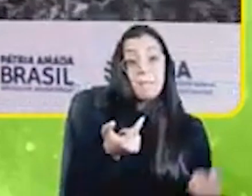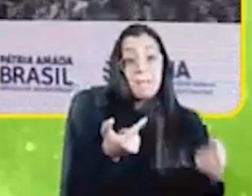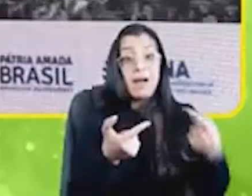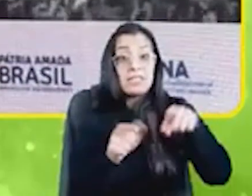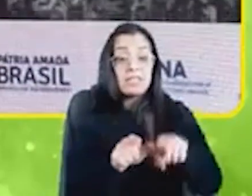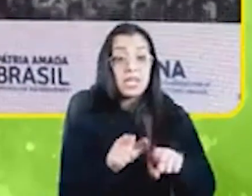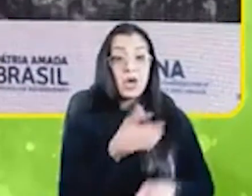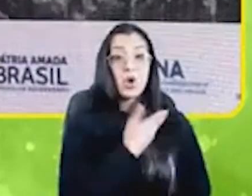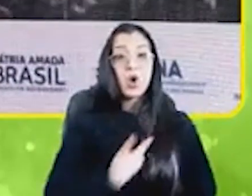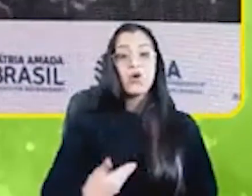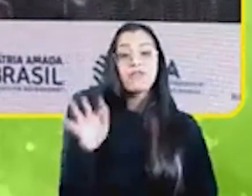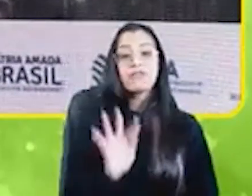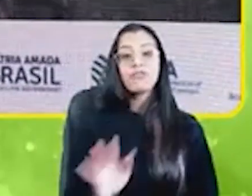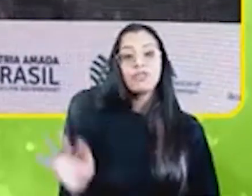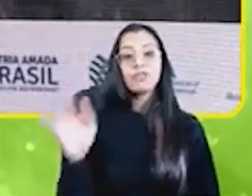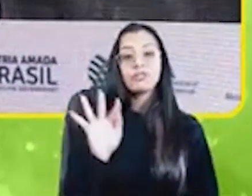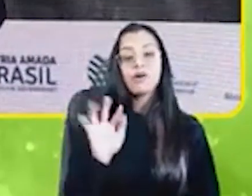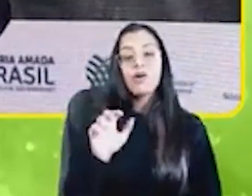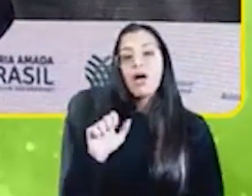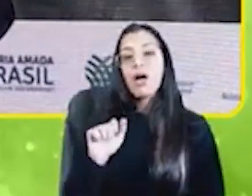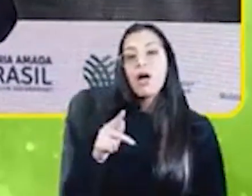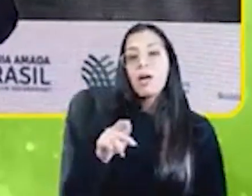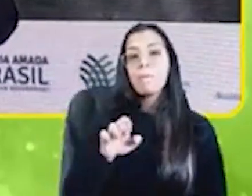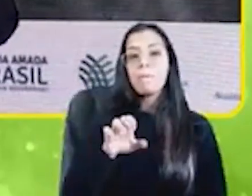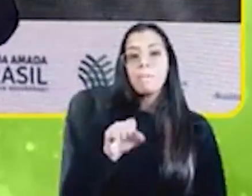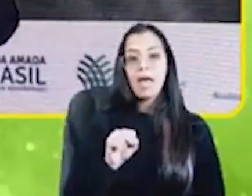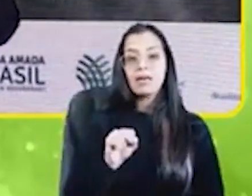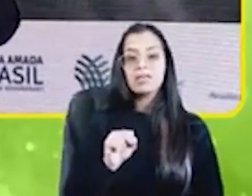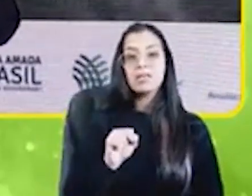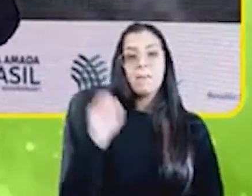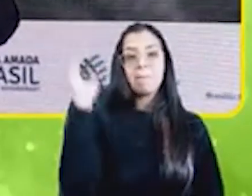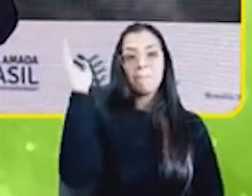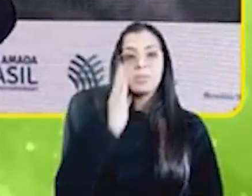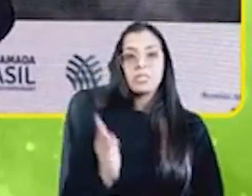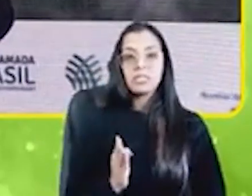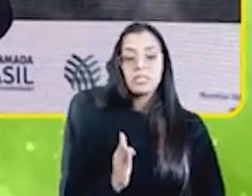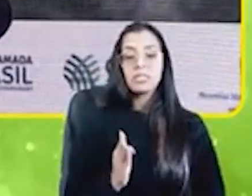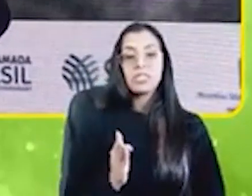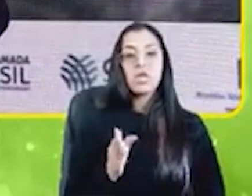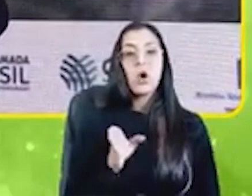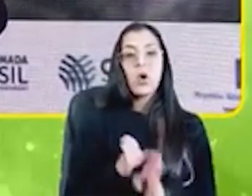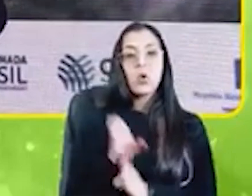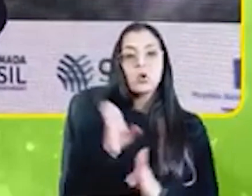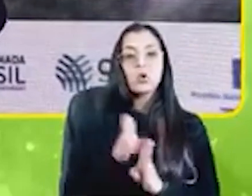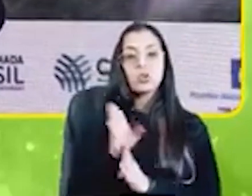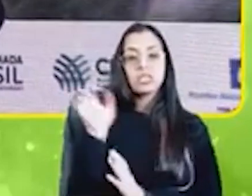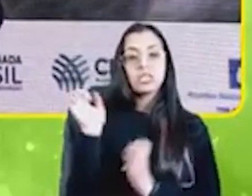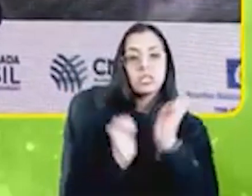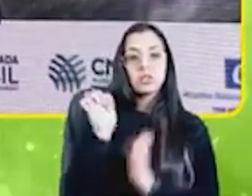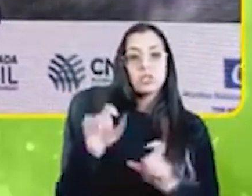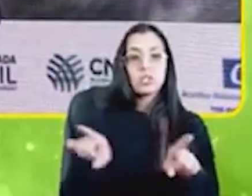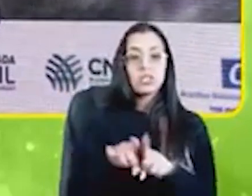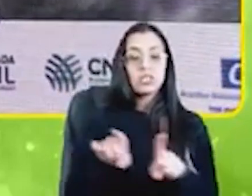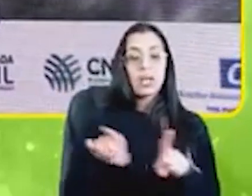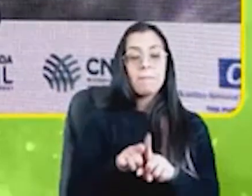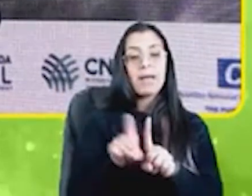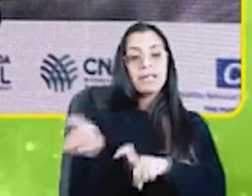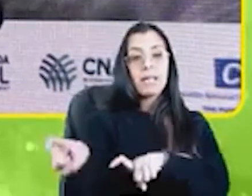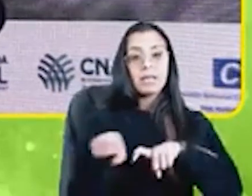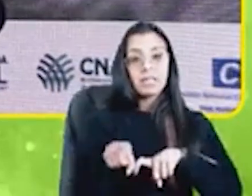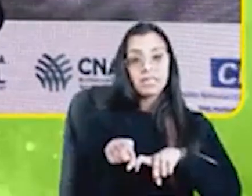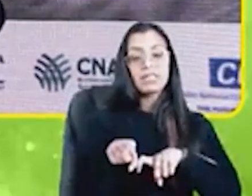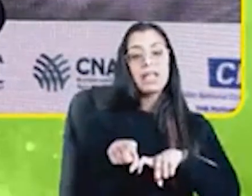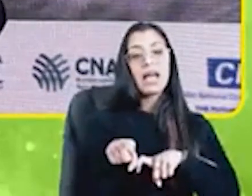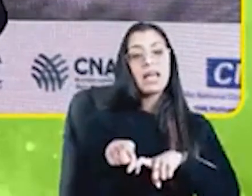governo federal apex-brasil a Confederação Nacional da Indústria EA Confederação Nacional da Agricultura e